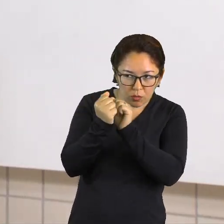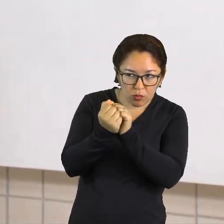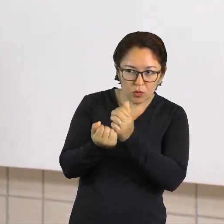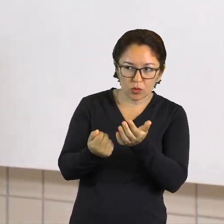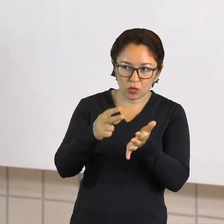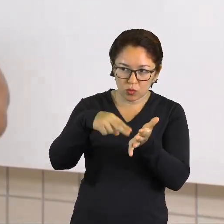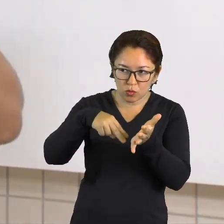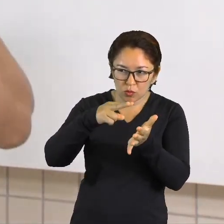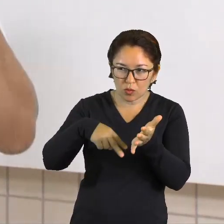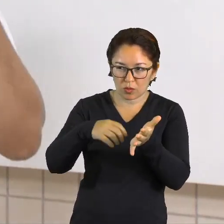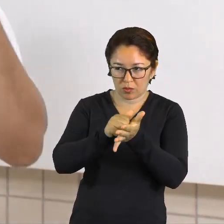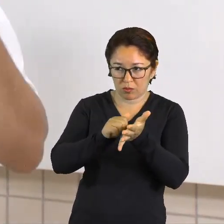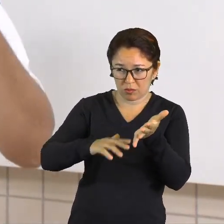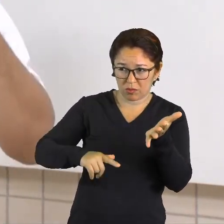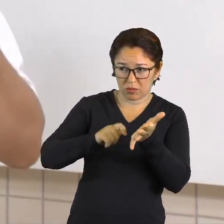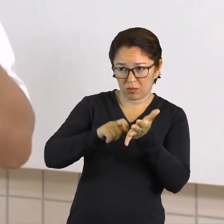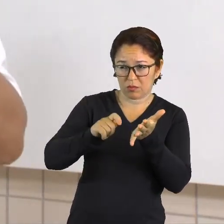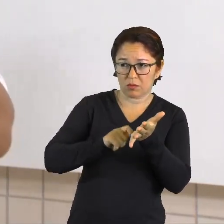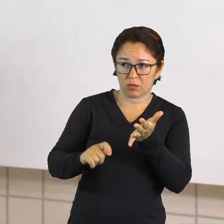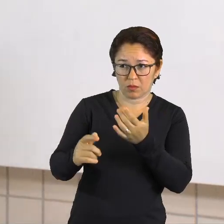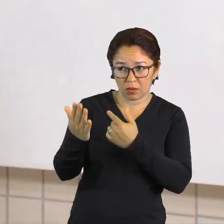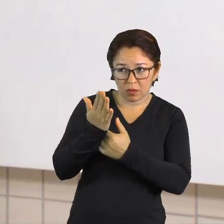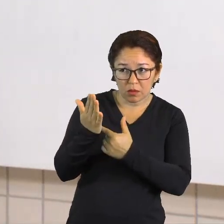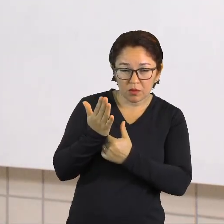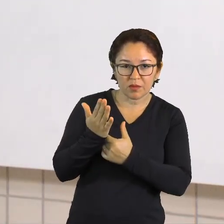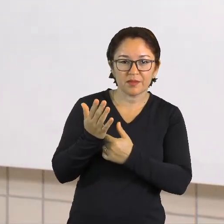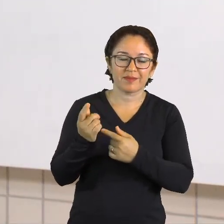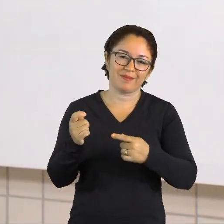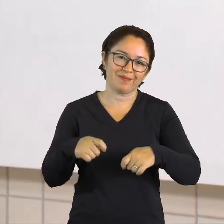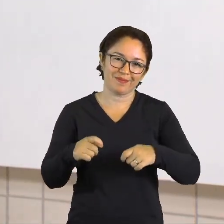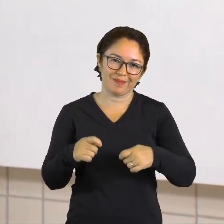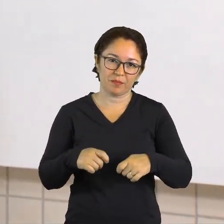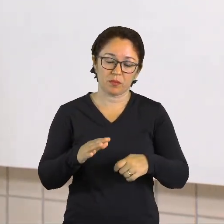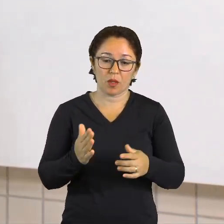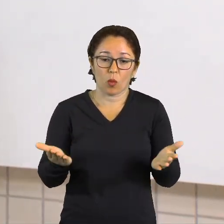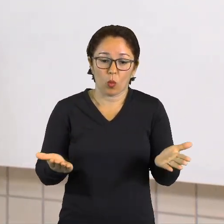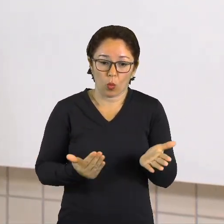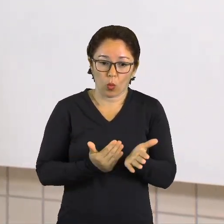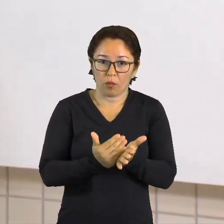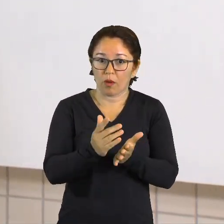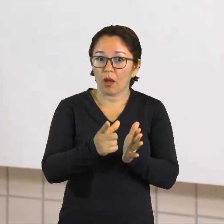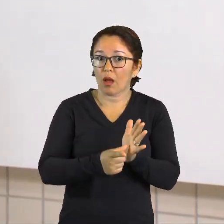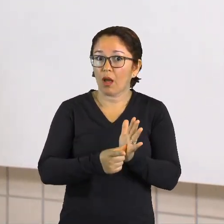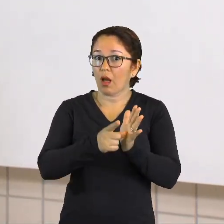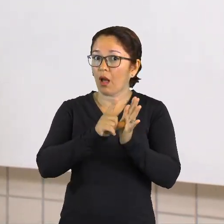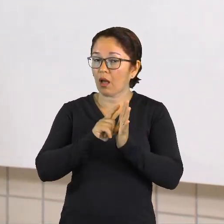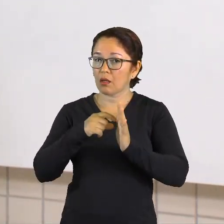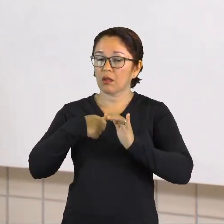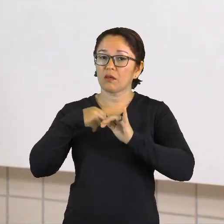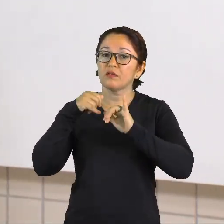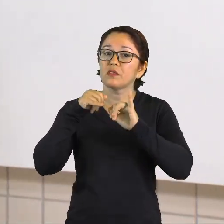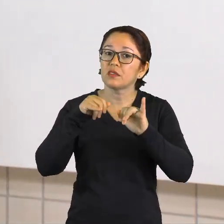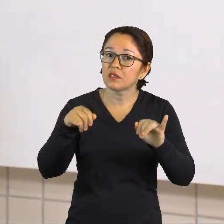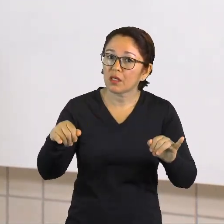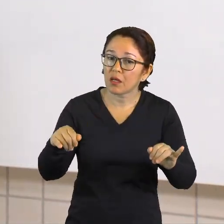Até porque, antes da gente começar, eu quero até fazer um alerta. O que está acontecendo?